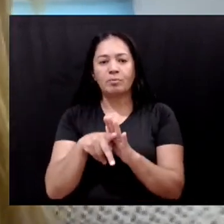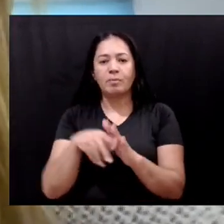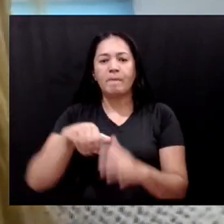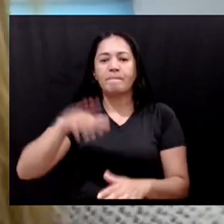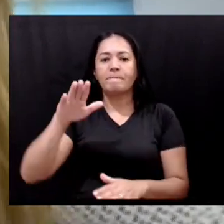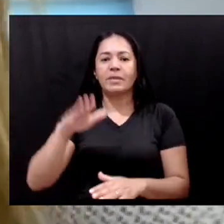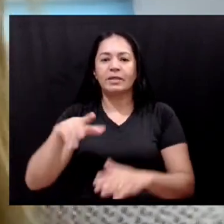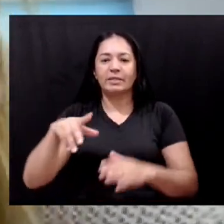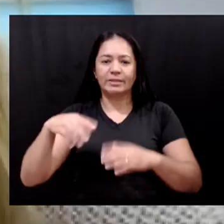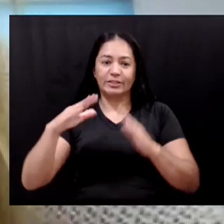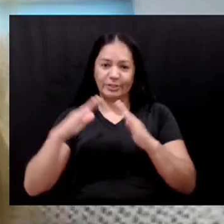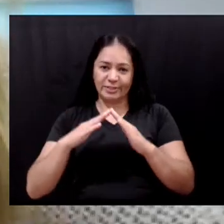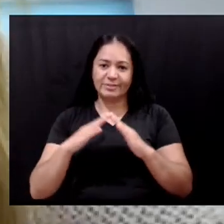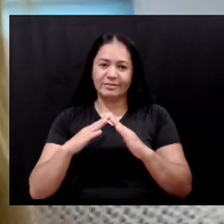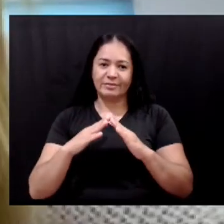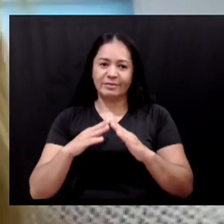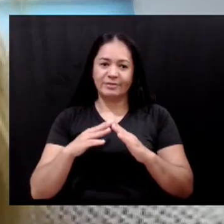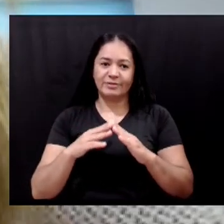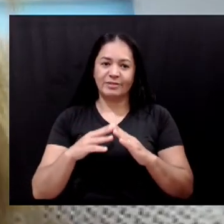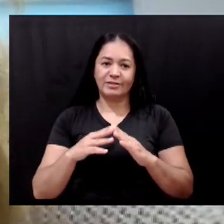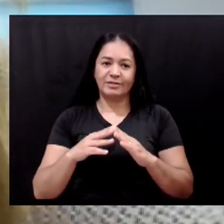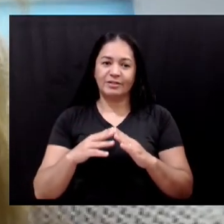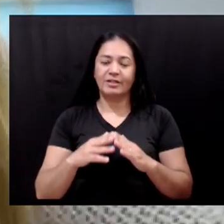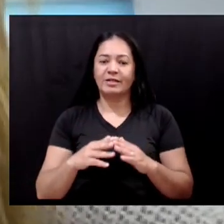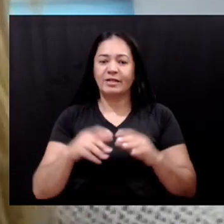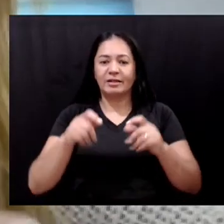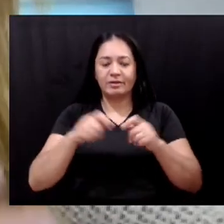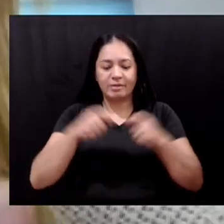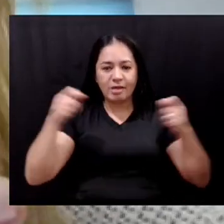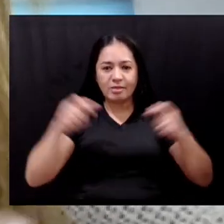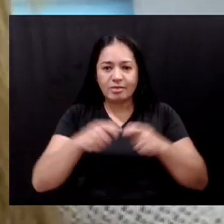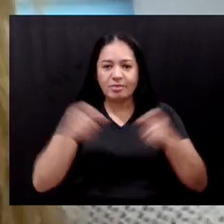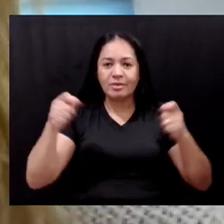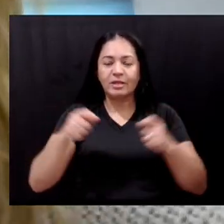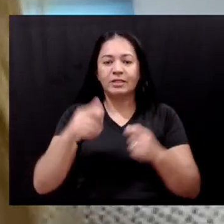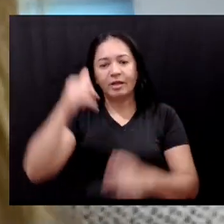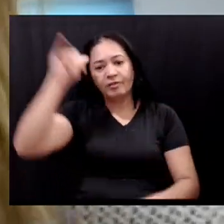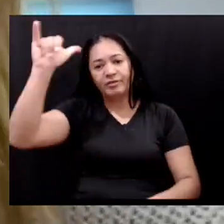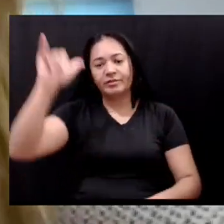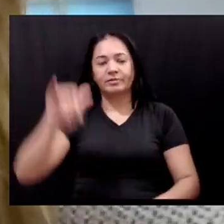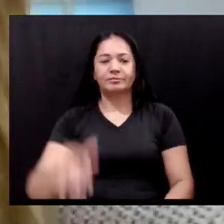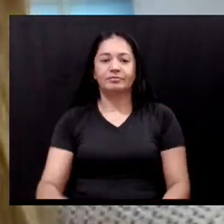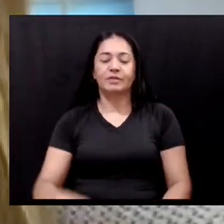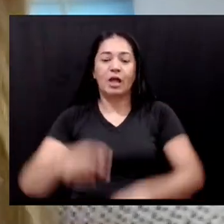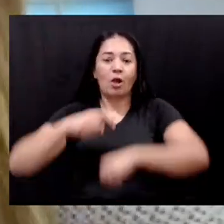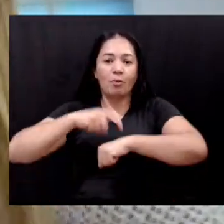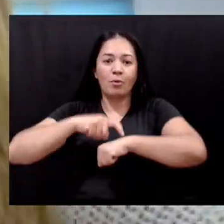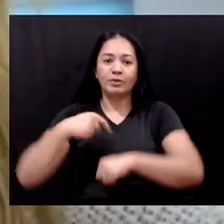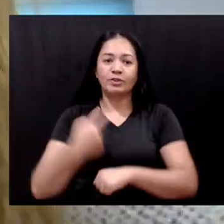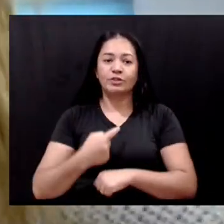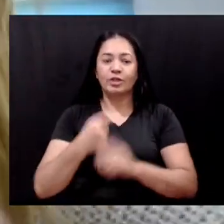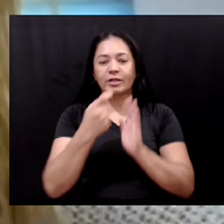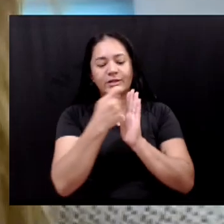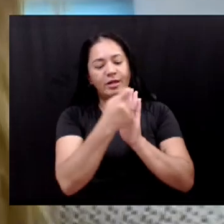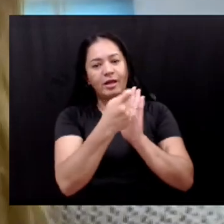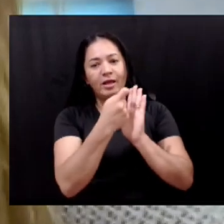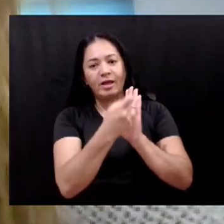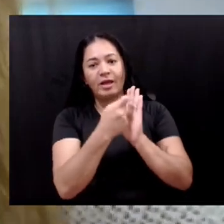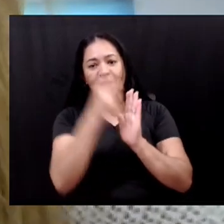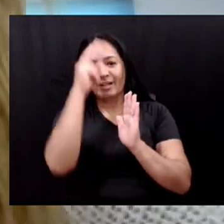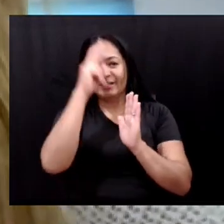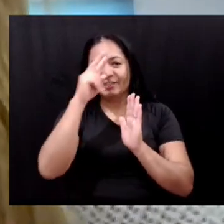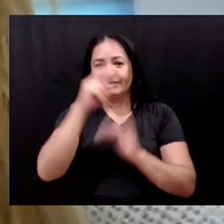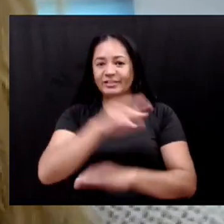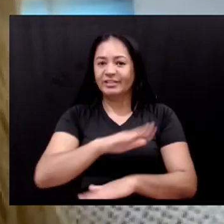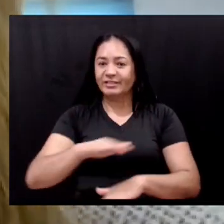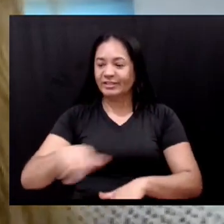e menos pacotes industrializados e açúcar. É um momento que a gente está escrevendo a história alimentar da